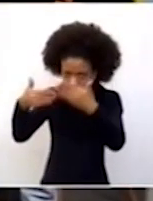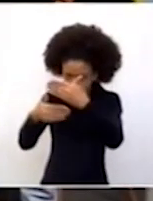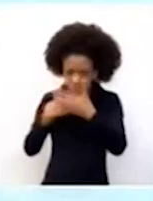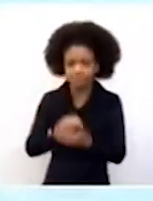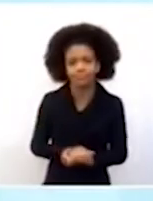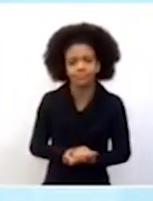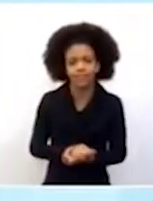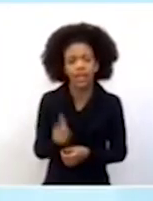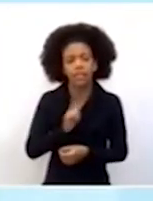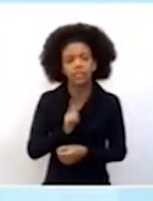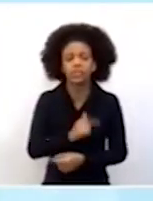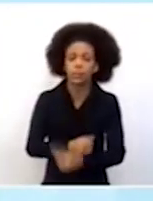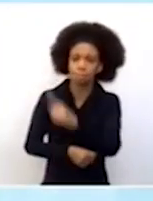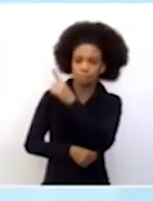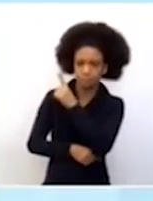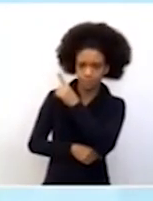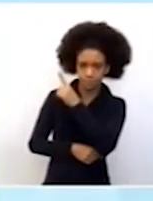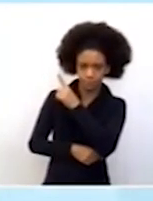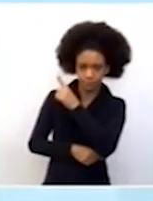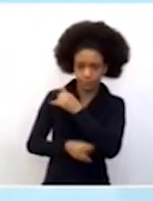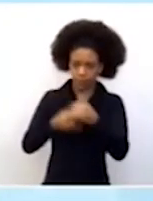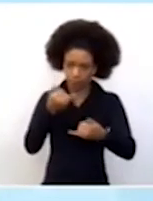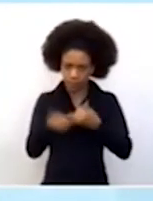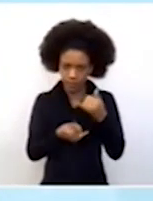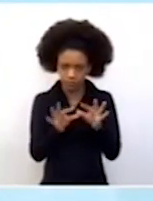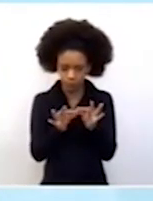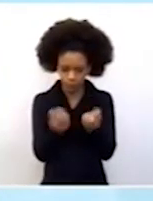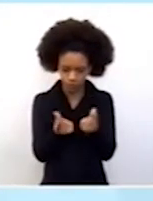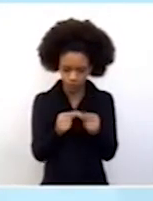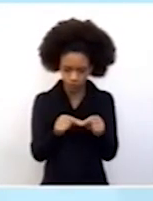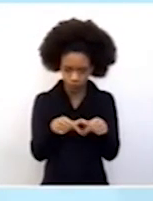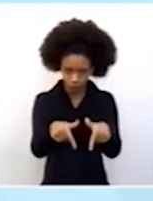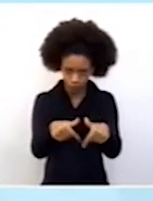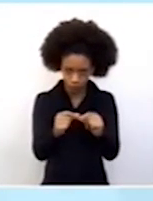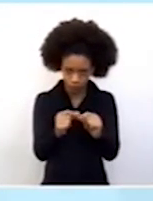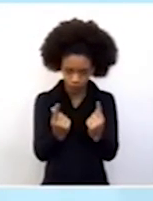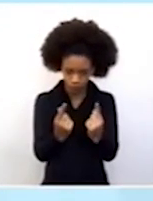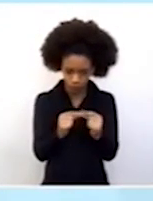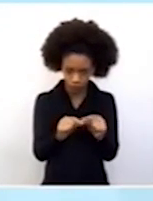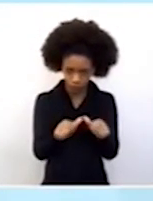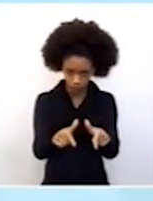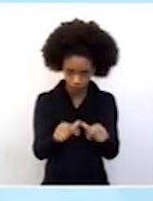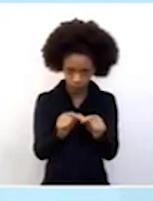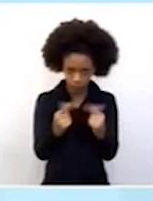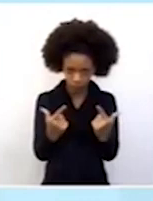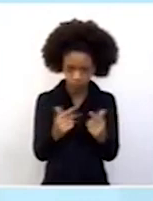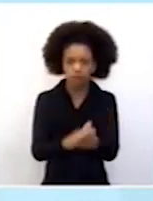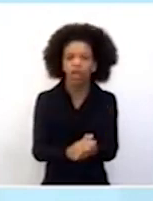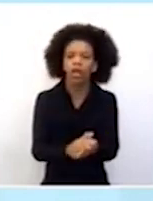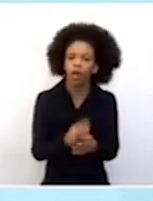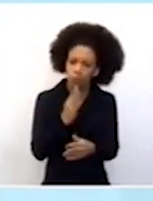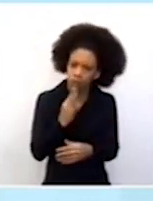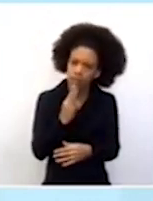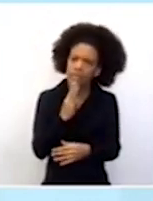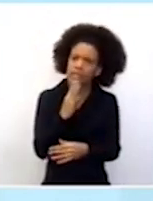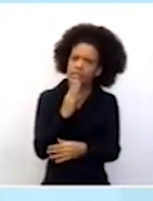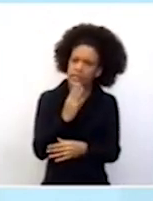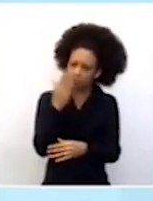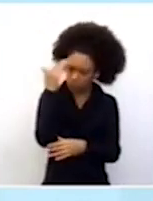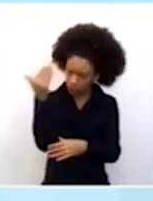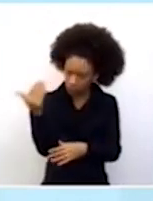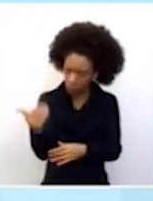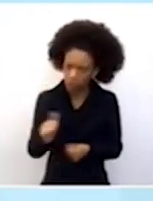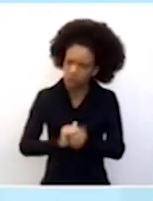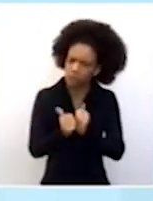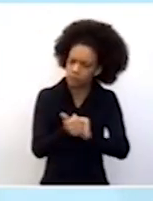nós temos aí, né, uma brincadeira também, é o abre e fecha, né? É o abre e fecha também que muito conhecida. também muito conhecida, tem várias adaptações, né,